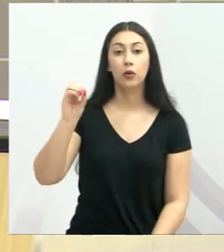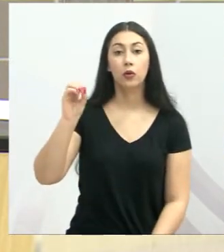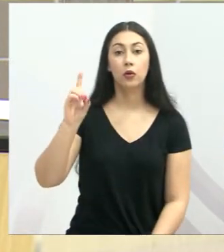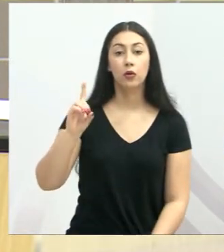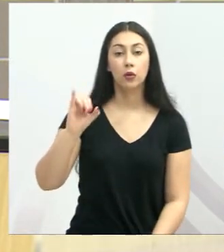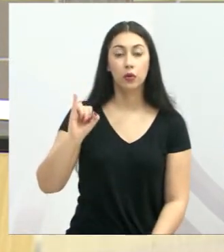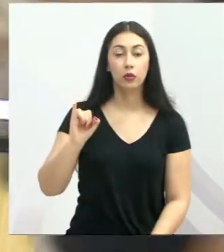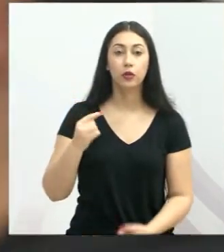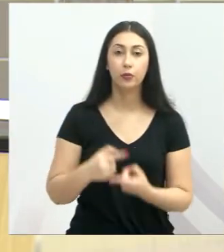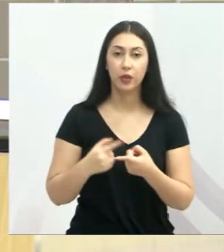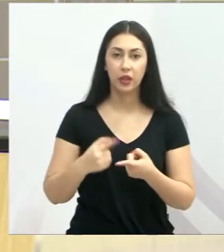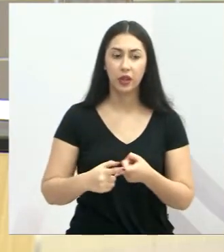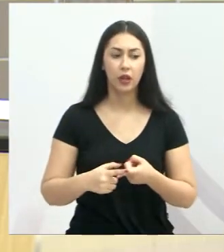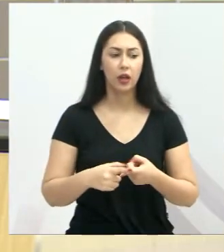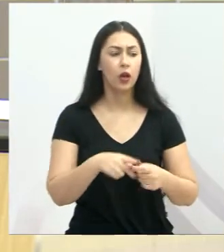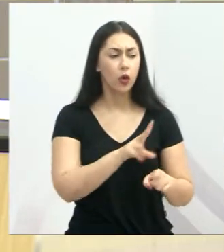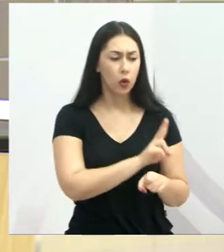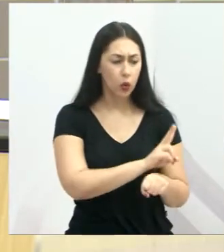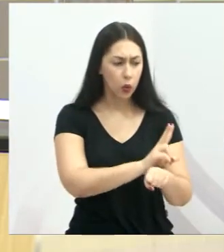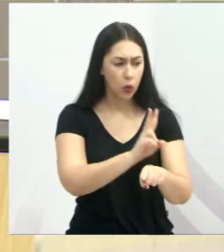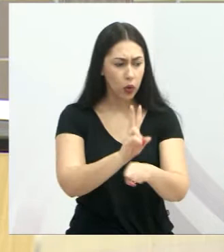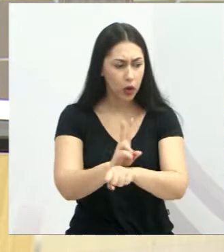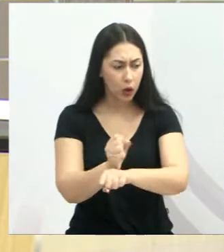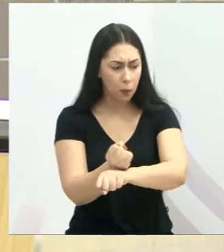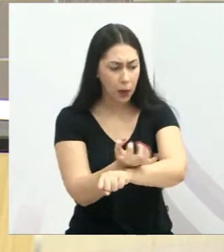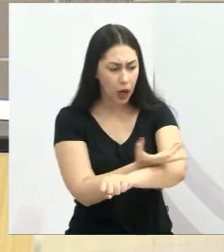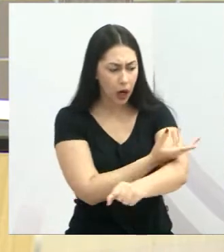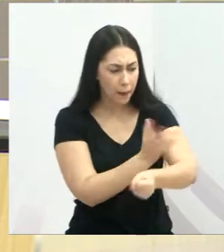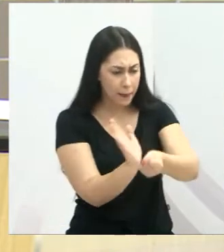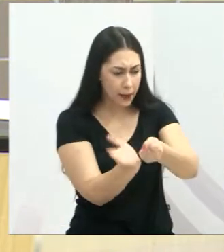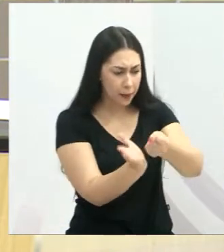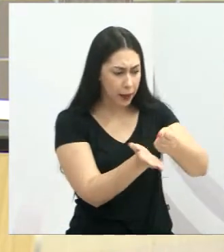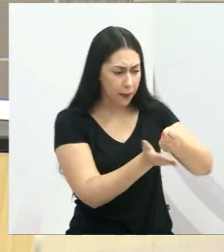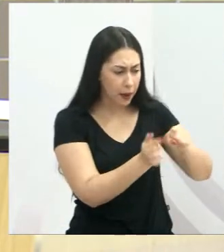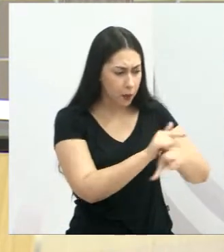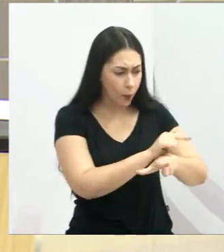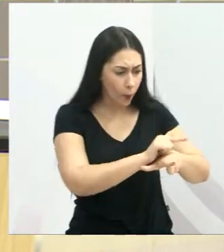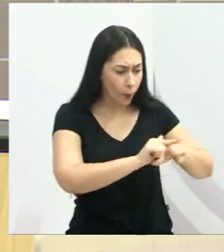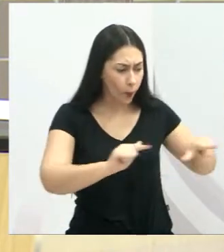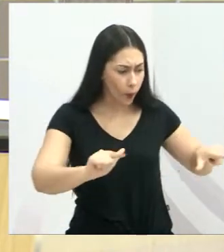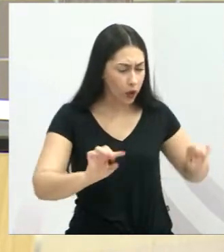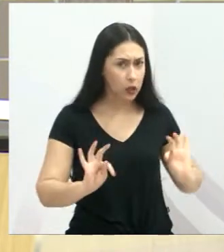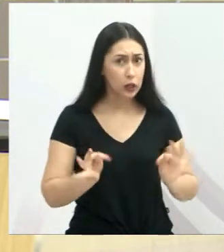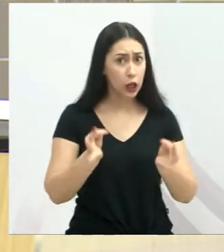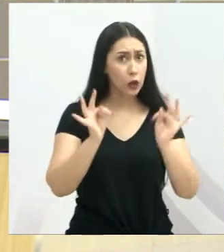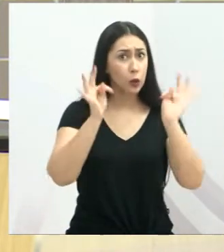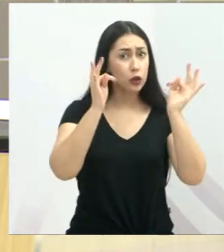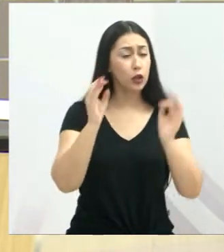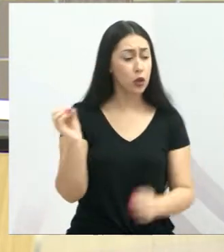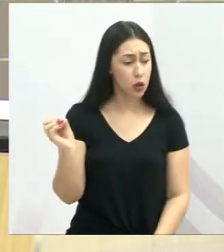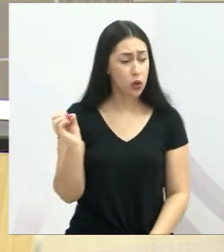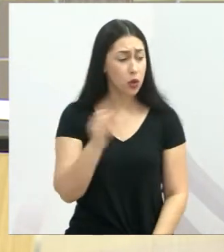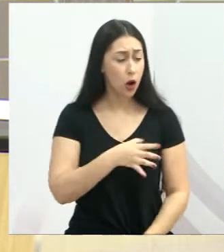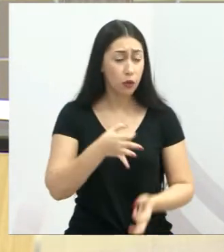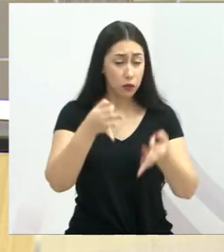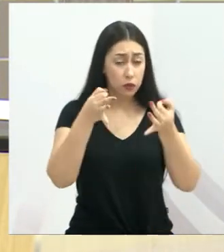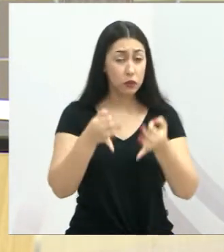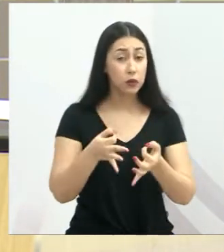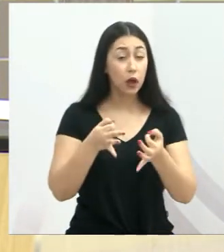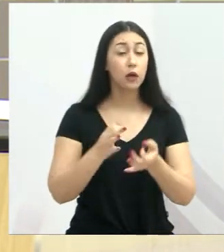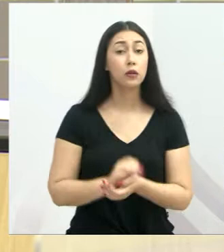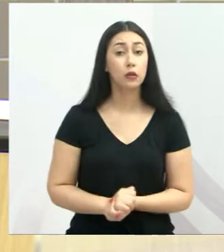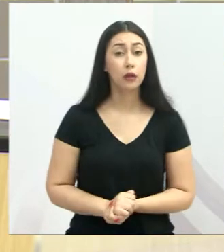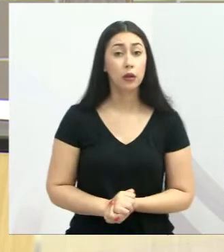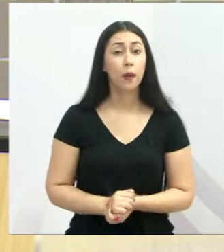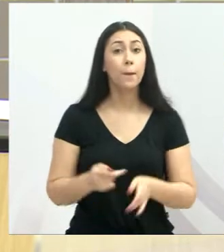utilizar um método de controle de plantas daninhas, matos, através da tecnologia inovadora e ambientalmente correta, aplicando a metodologia